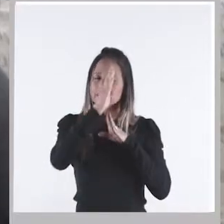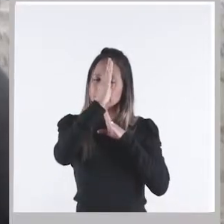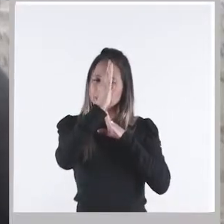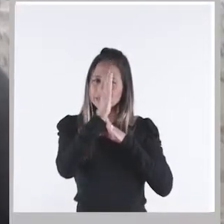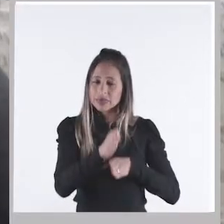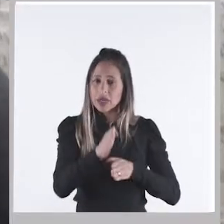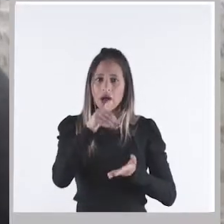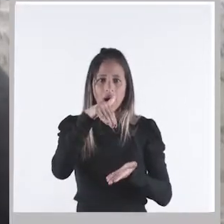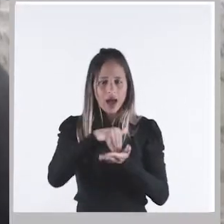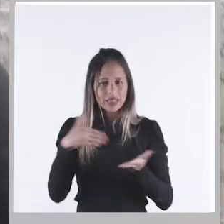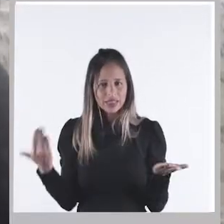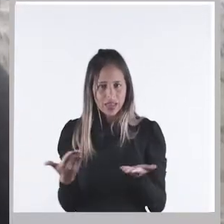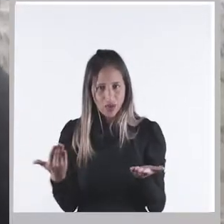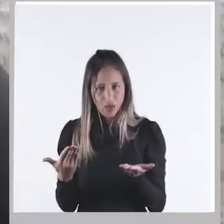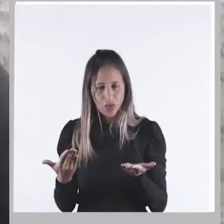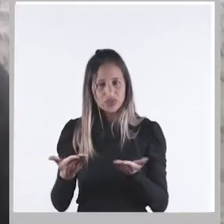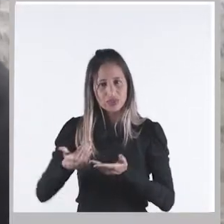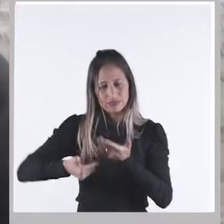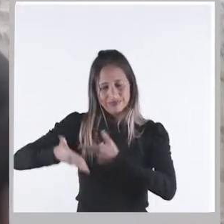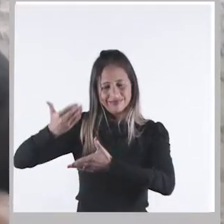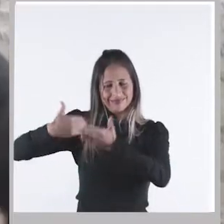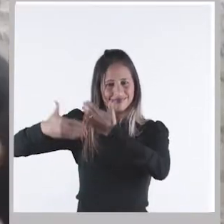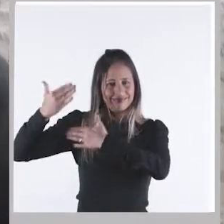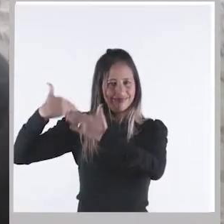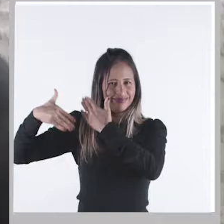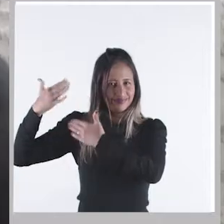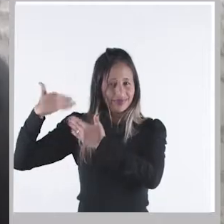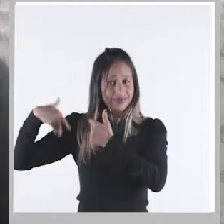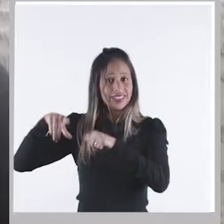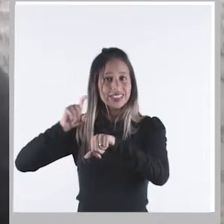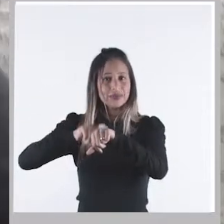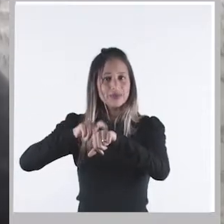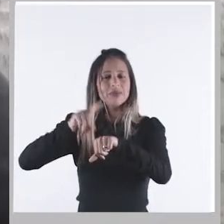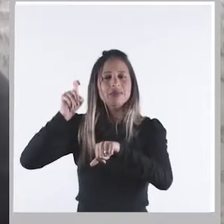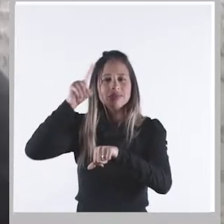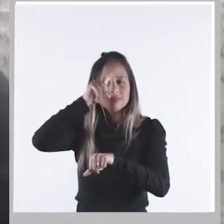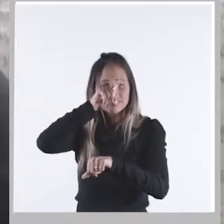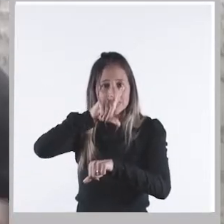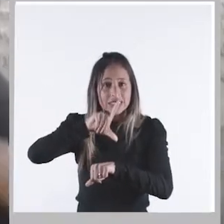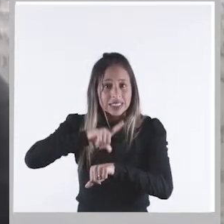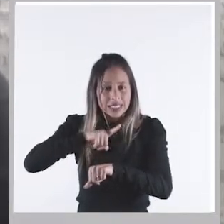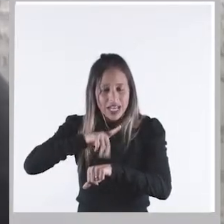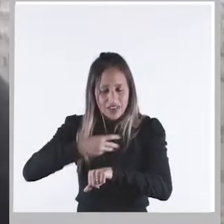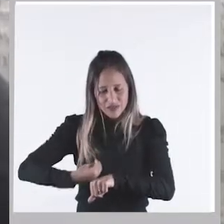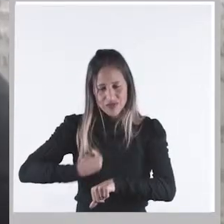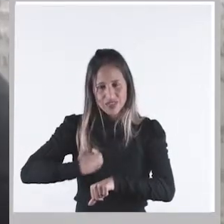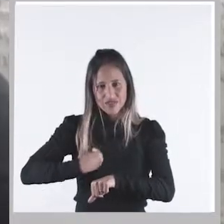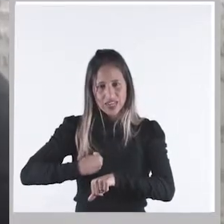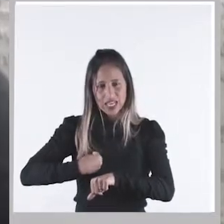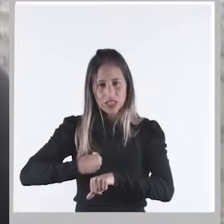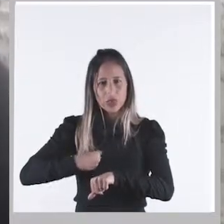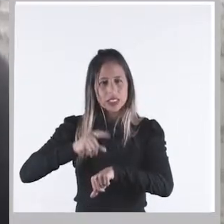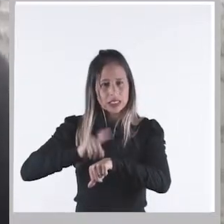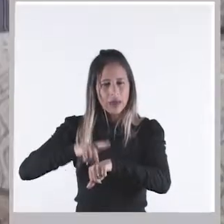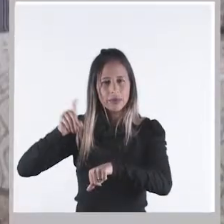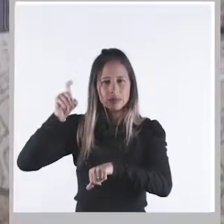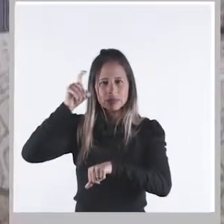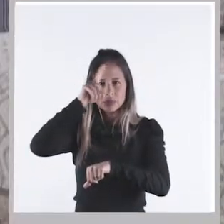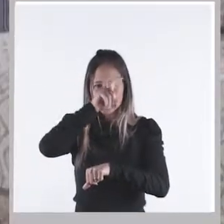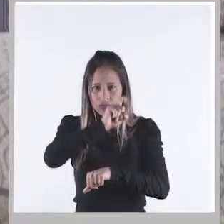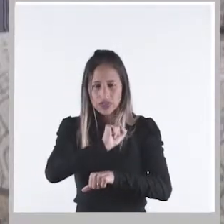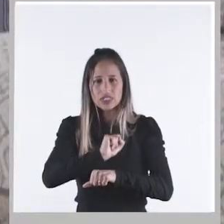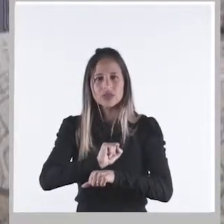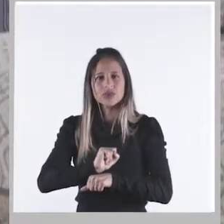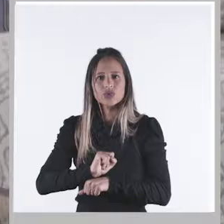né? Até hoje, né? Você falou de ancestralidade, nesses momentos difíceis que a gente tem vivido, nesses tempos brutos,